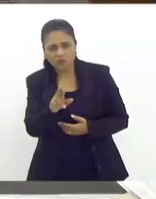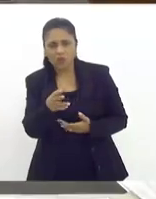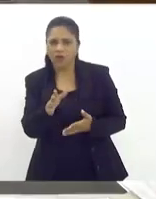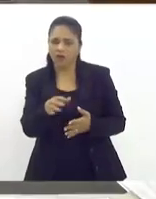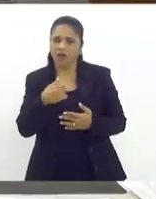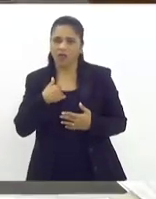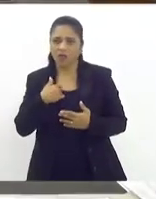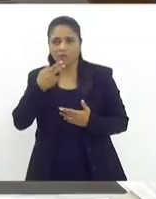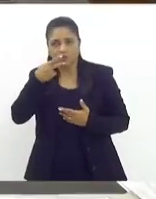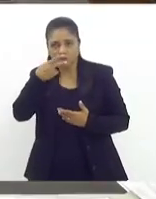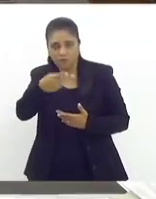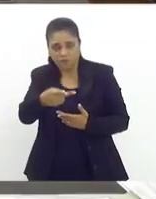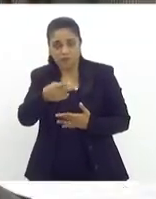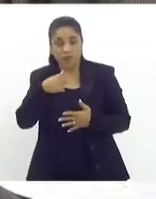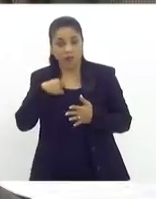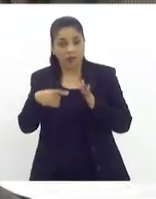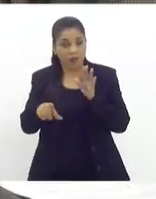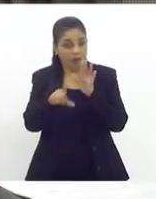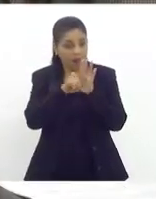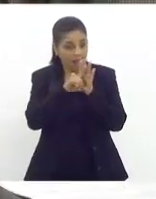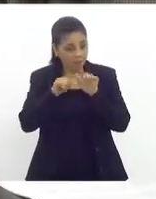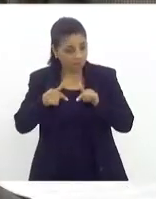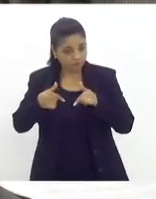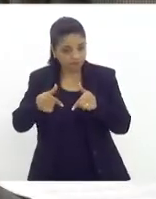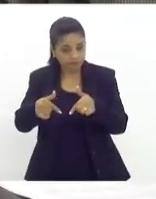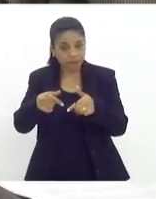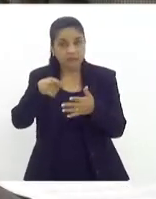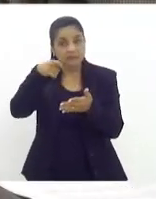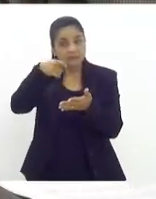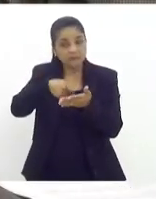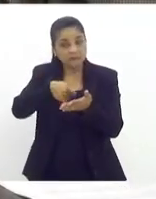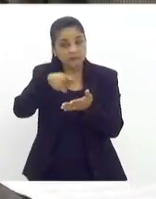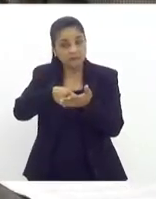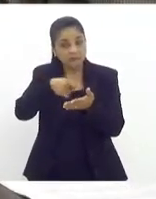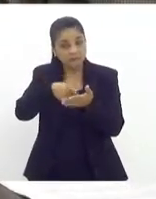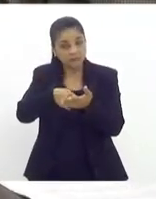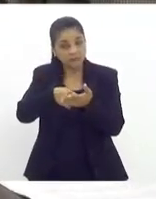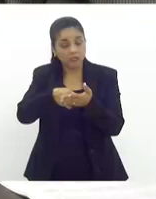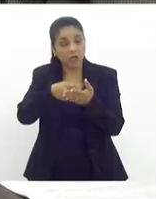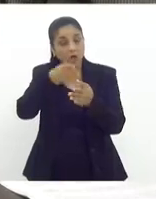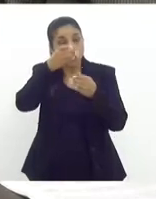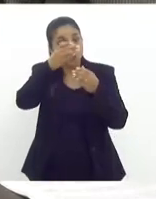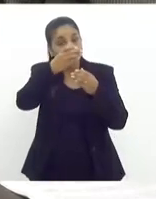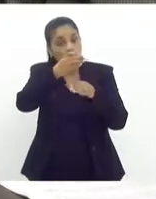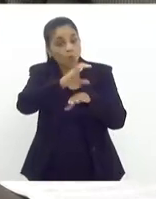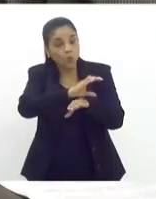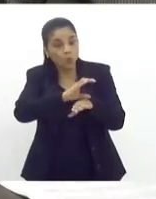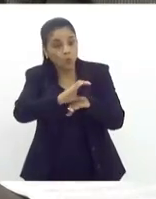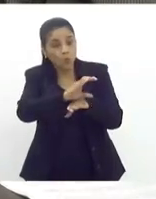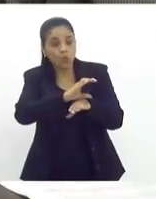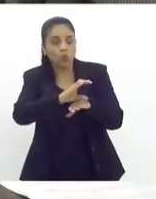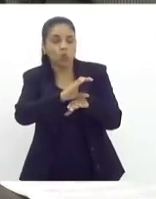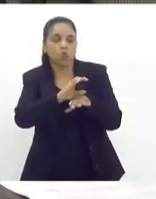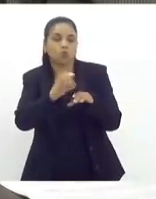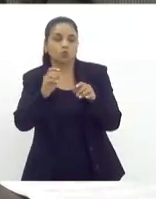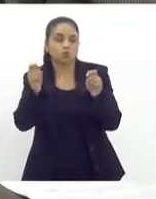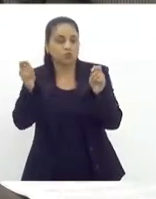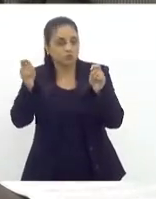Brevíssima parte. A lei em vigor determina que haja um curso de capacitação aos eleitos.